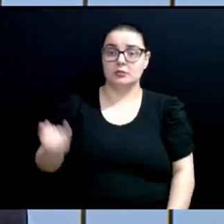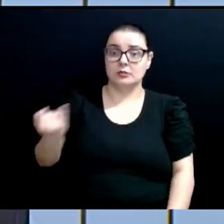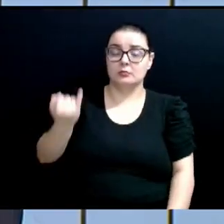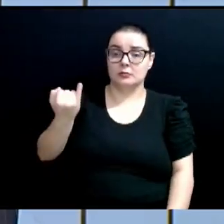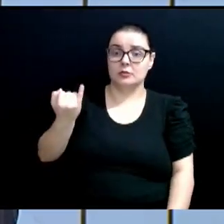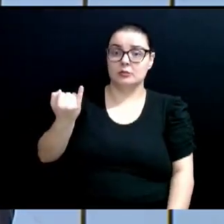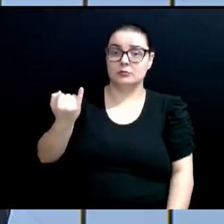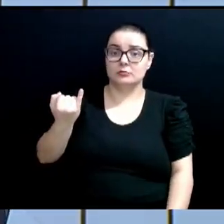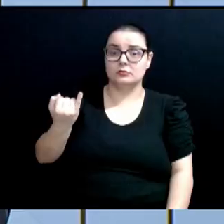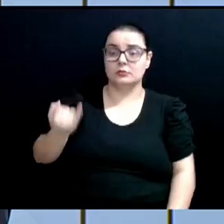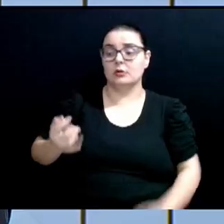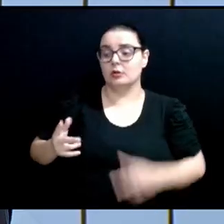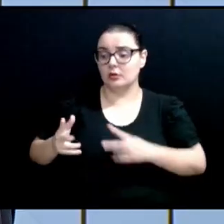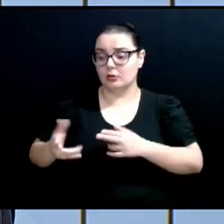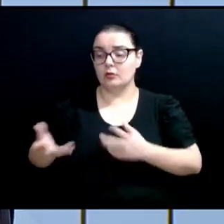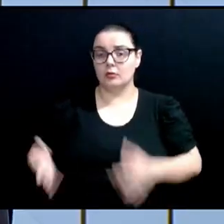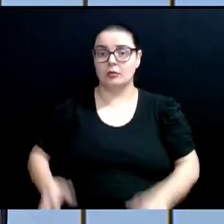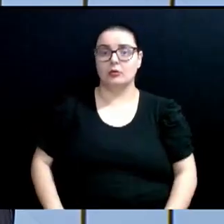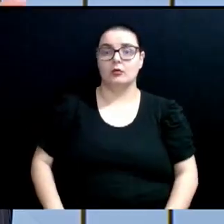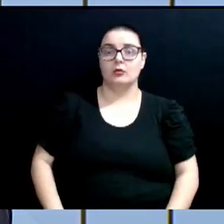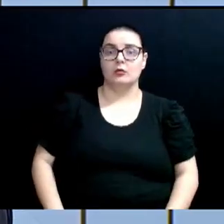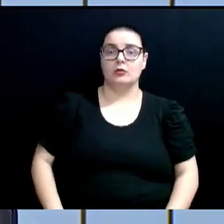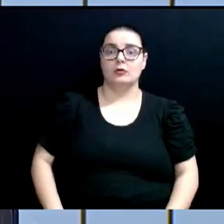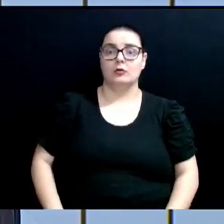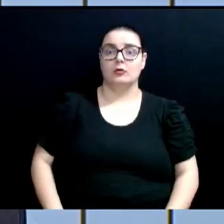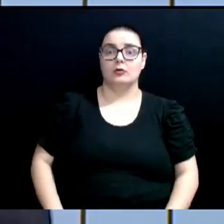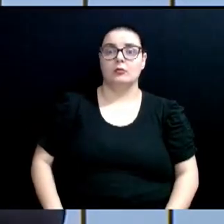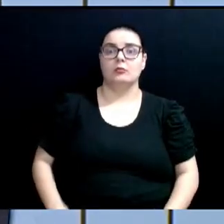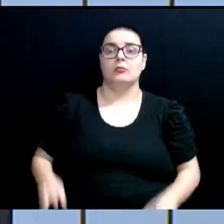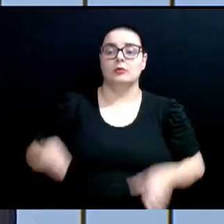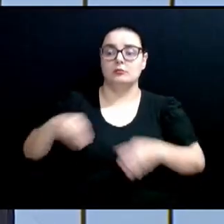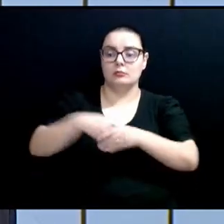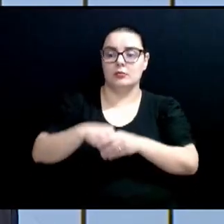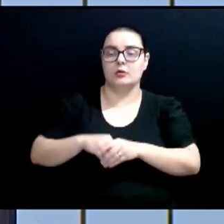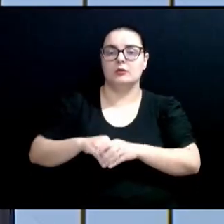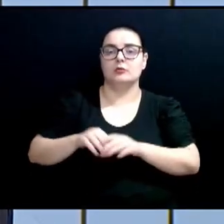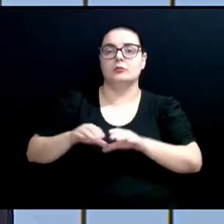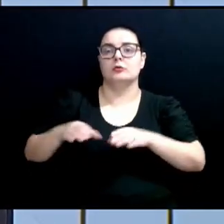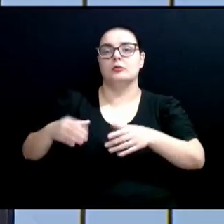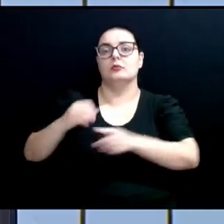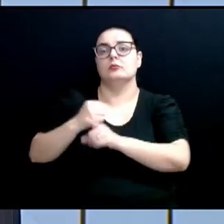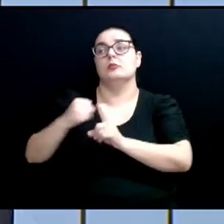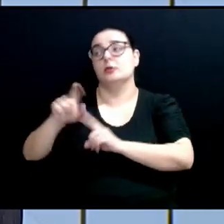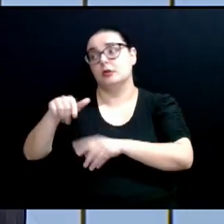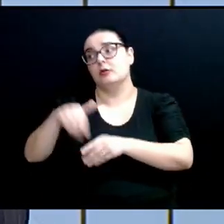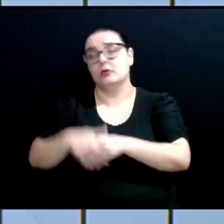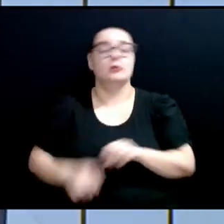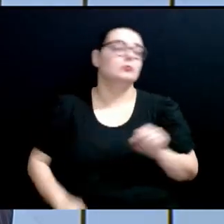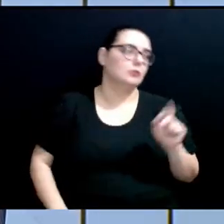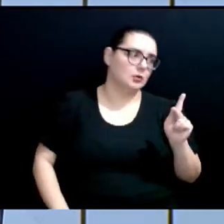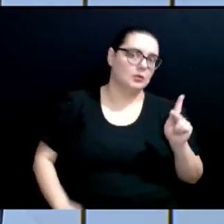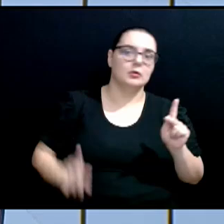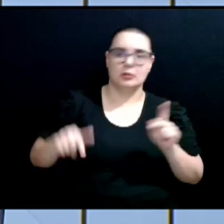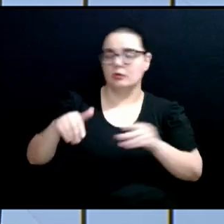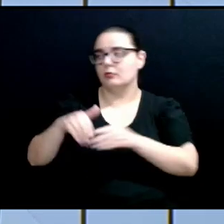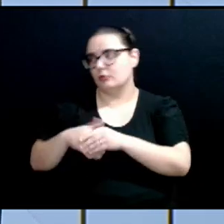enquanto integrantes do corpo social, que é o voto. Que é o voto. Isso